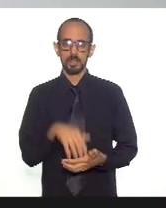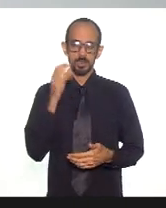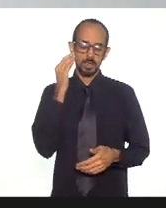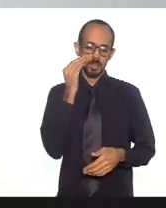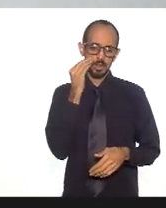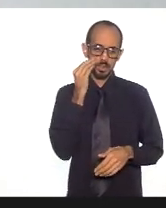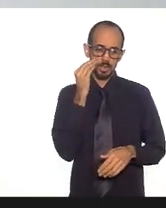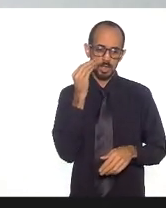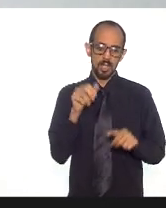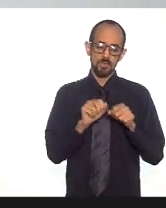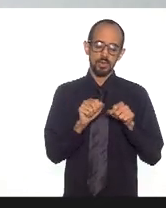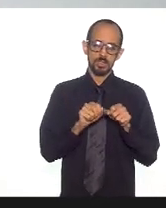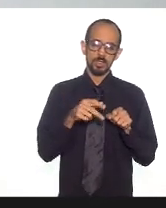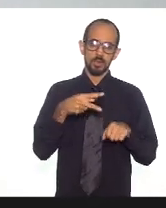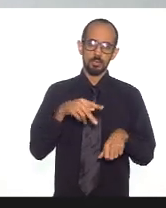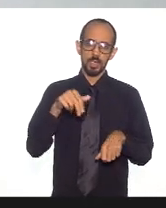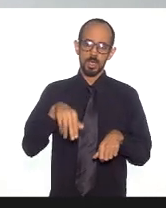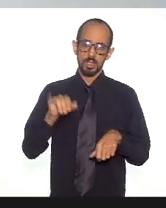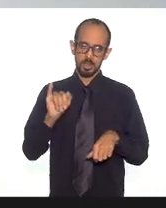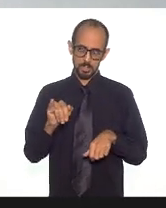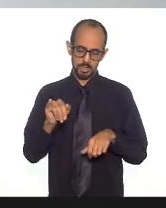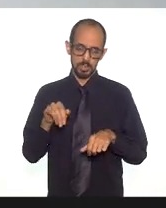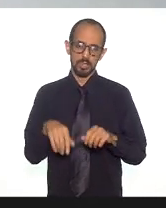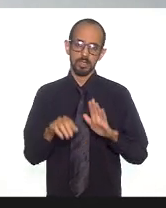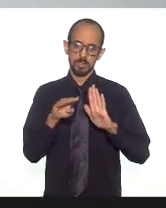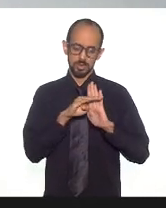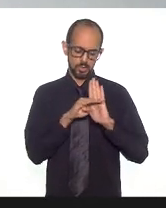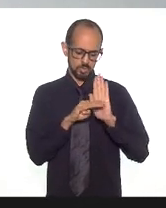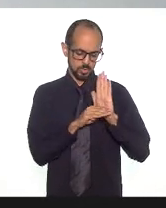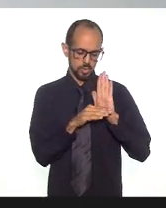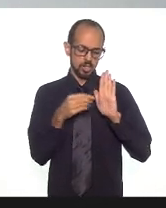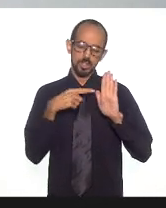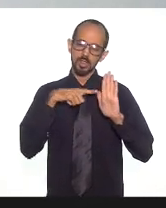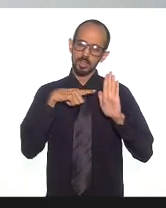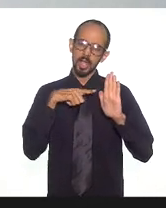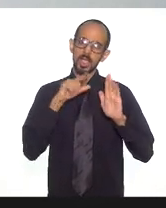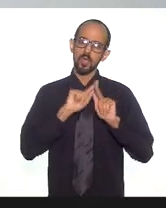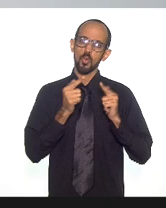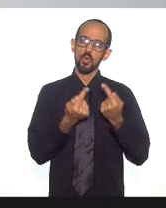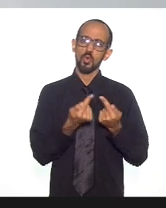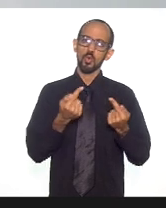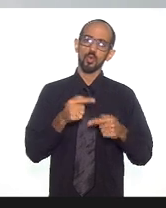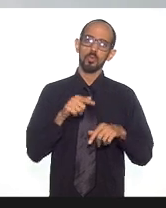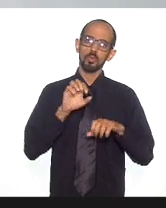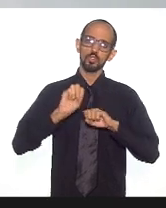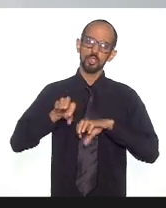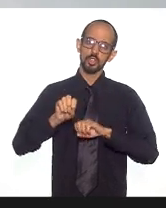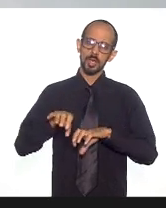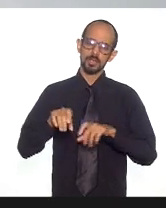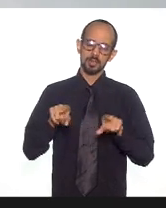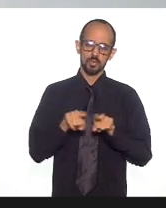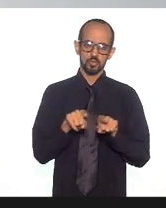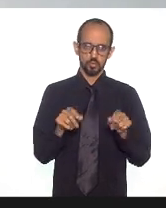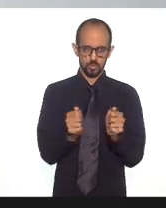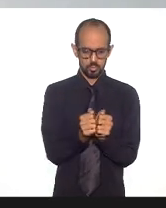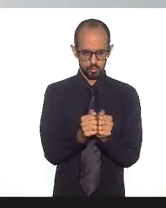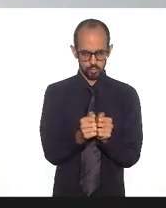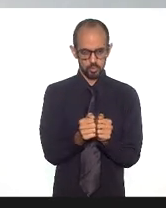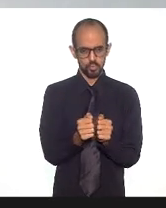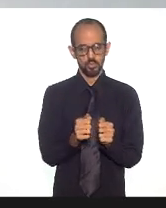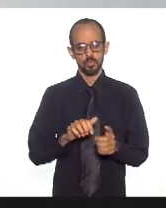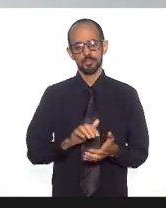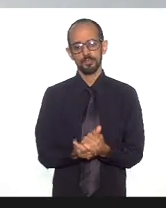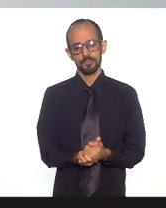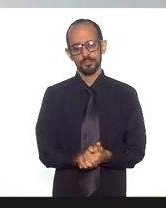de Operacionalização da Vacinação, que define os profissionais de educação como grupo prioritário. Acho que o